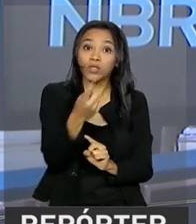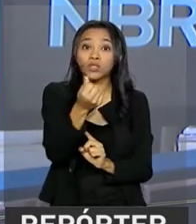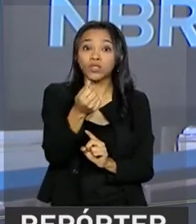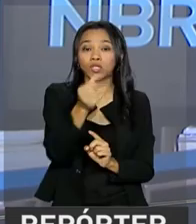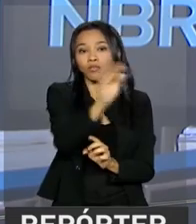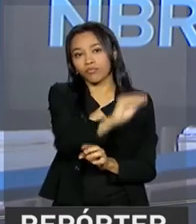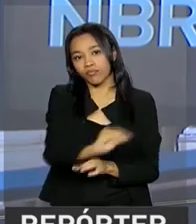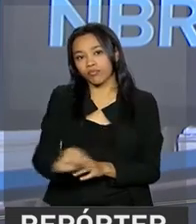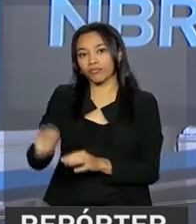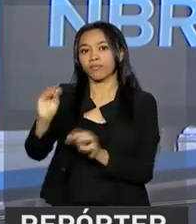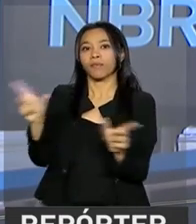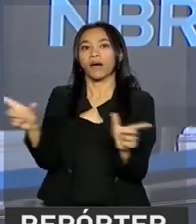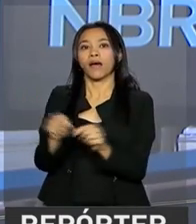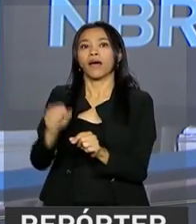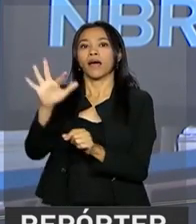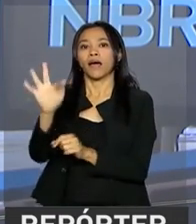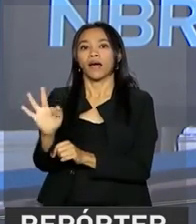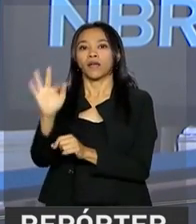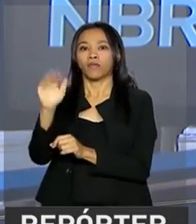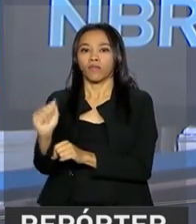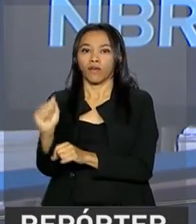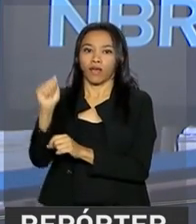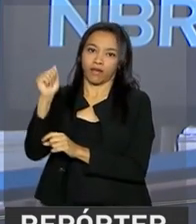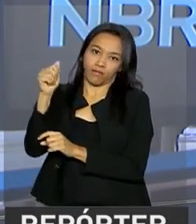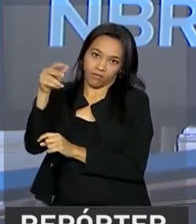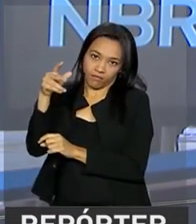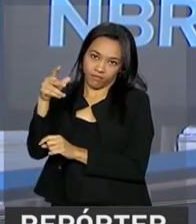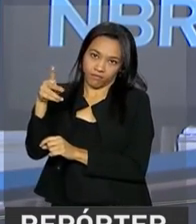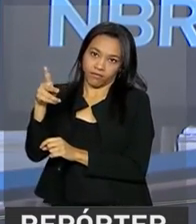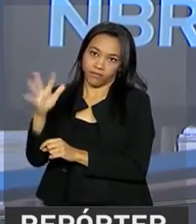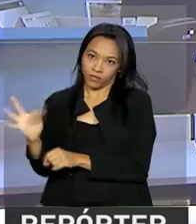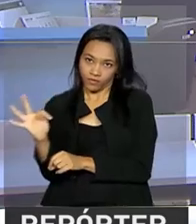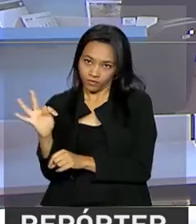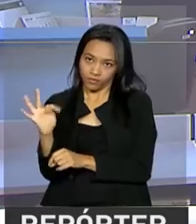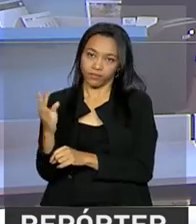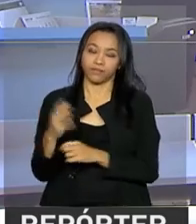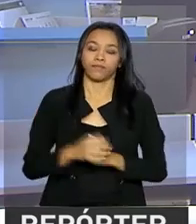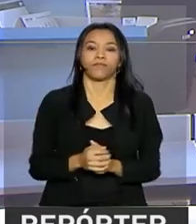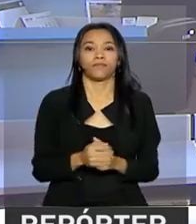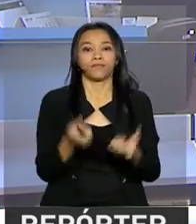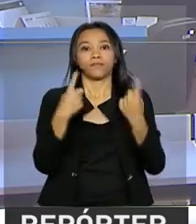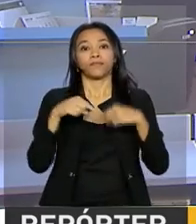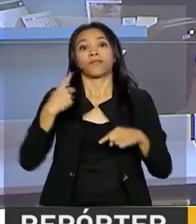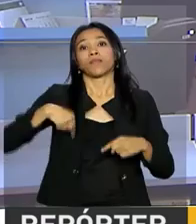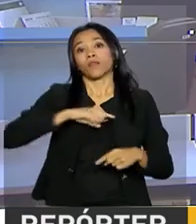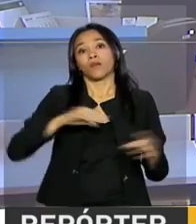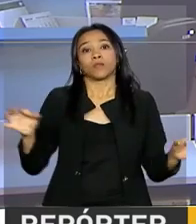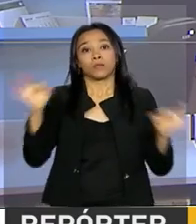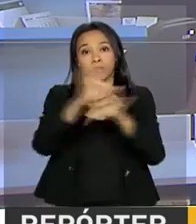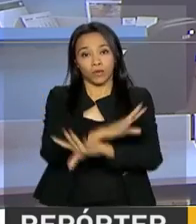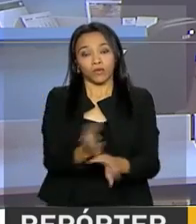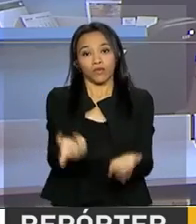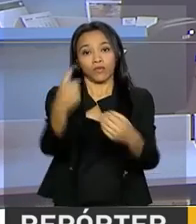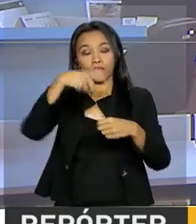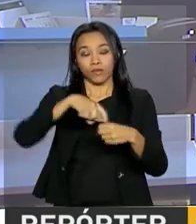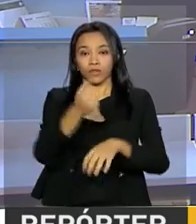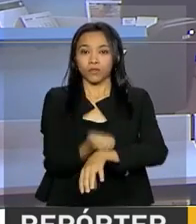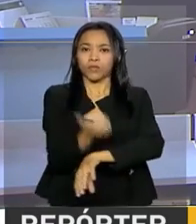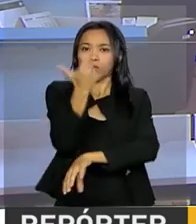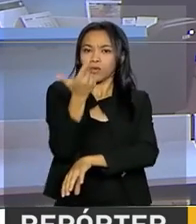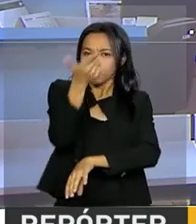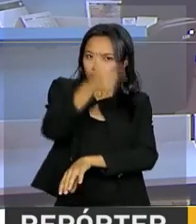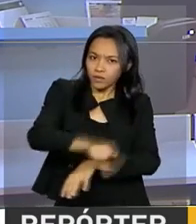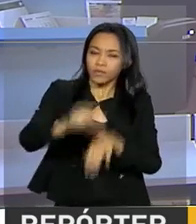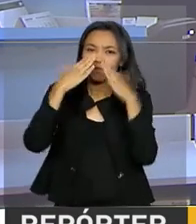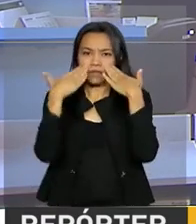valores retornam para o fundo de amparo do trabalhador e nós ficamos por aqui voltamos ao meio-dia na próxima